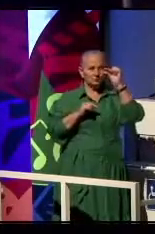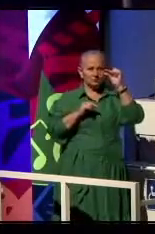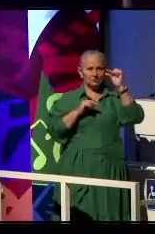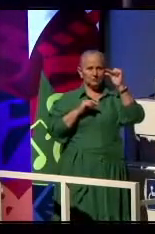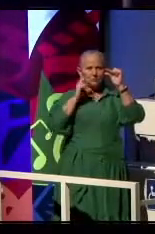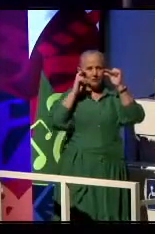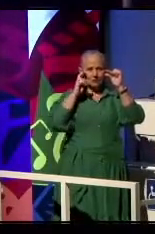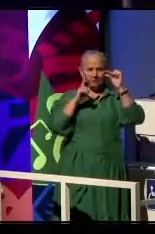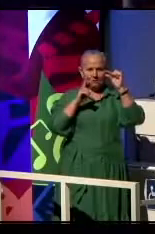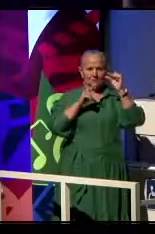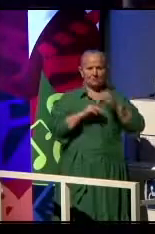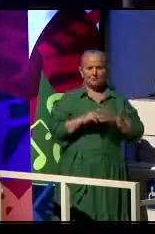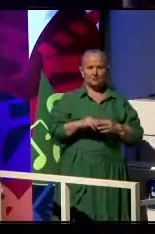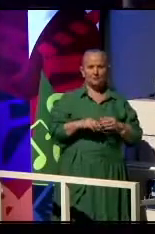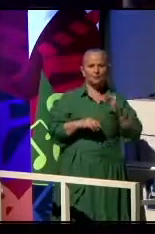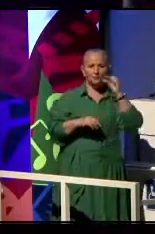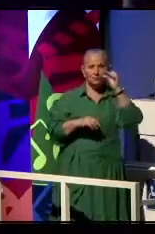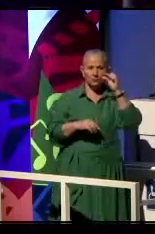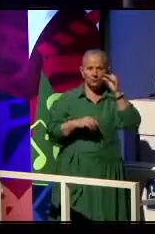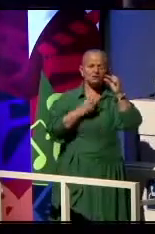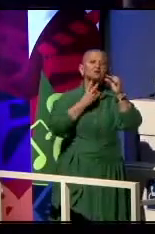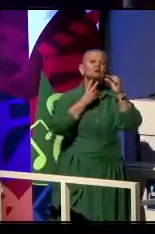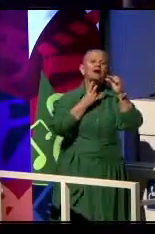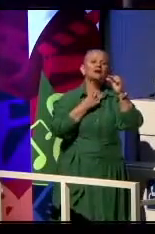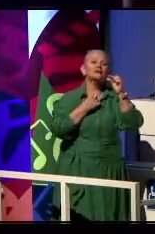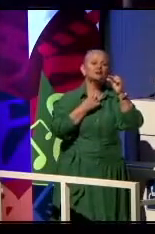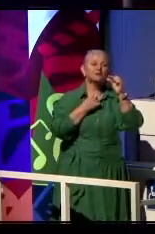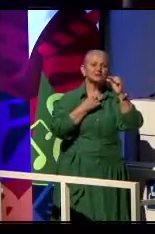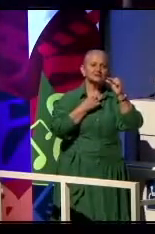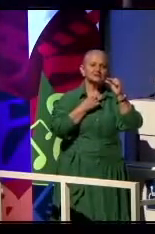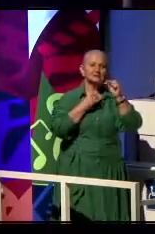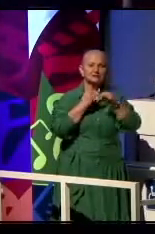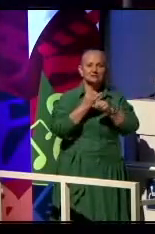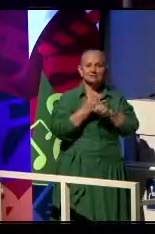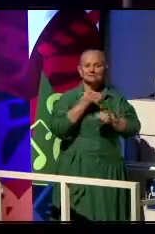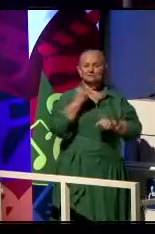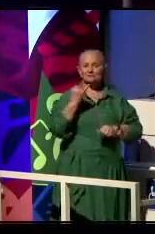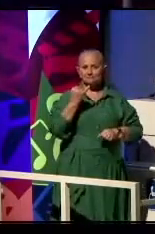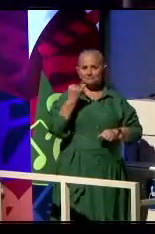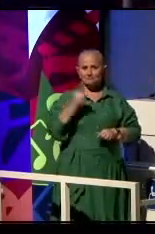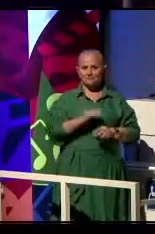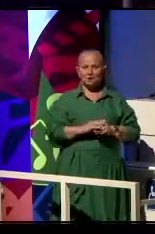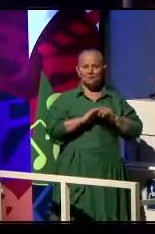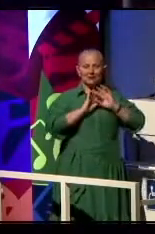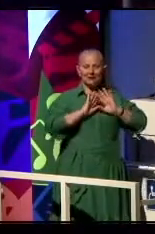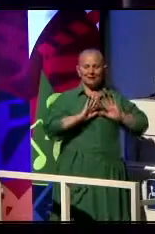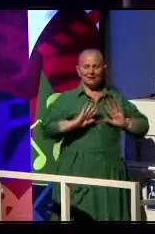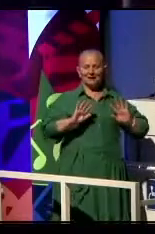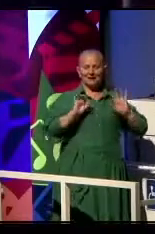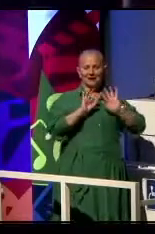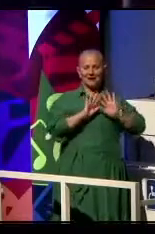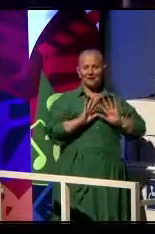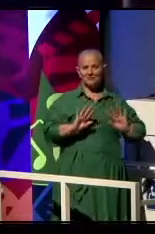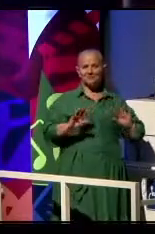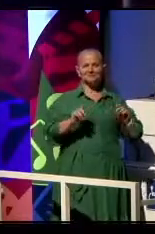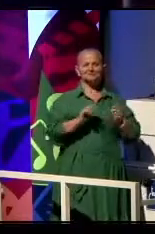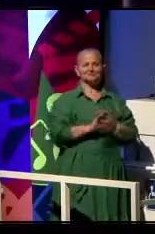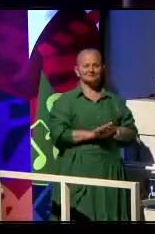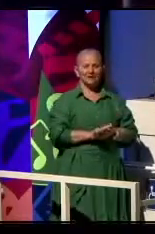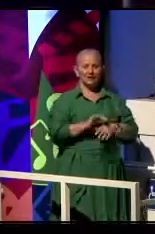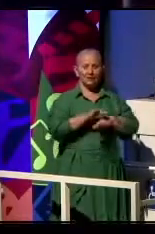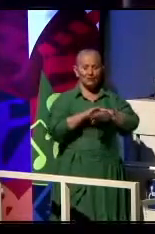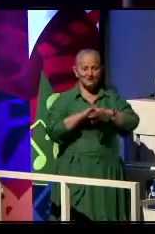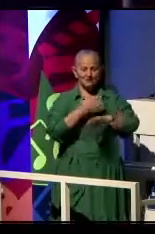Um pouquinho que ele abre a boca, essa voz, essa interpretação. É um lamento, né? Até comentando com o Yuri,